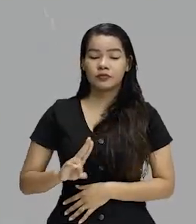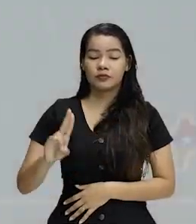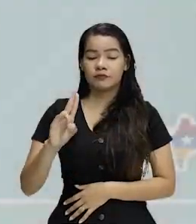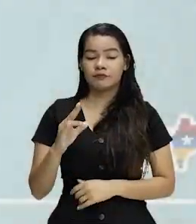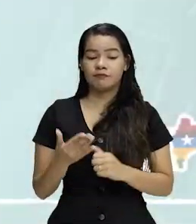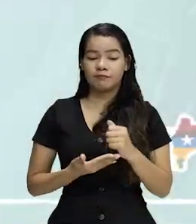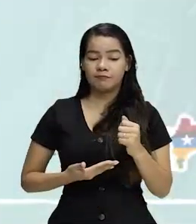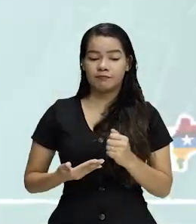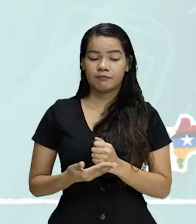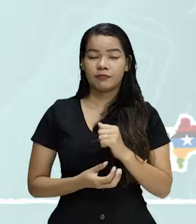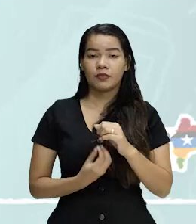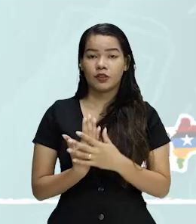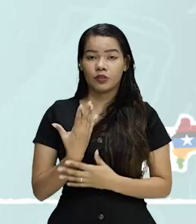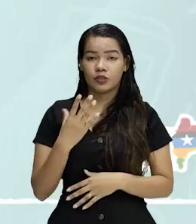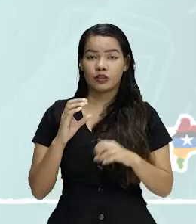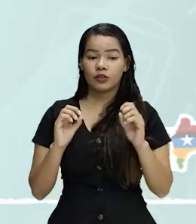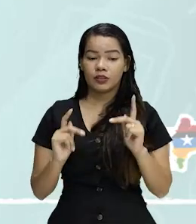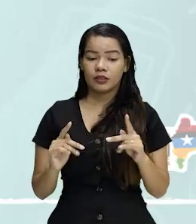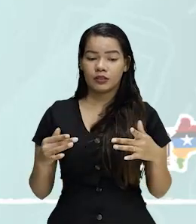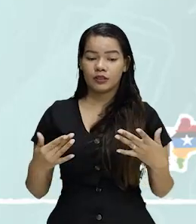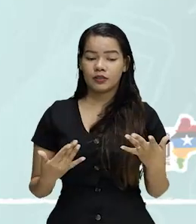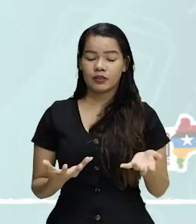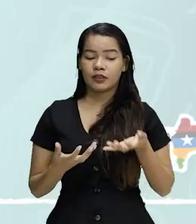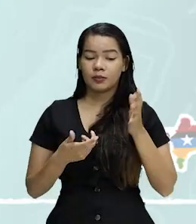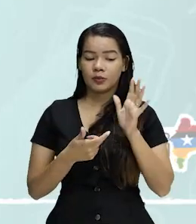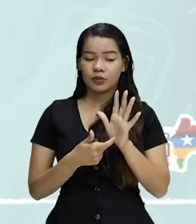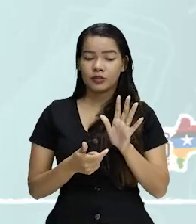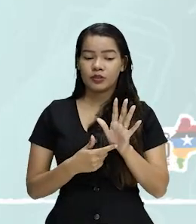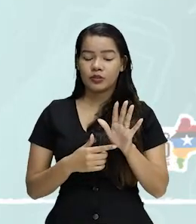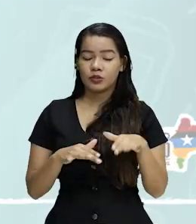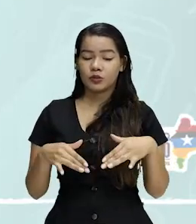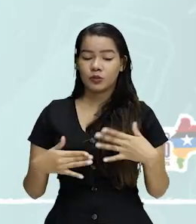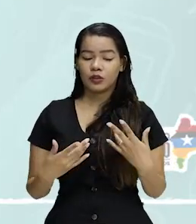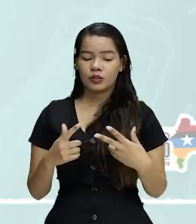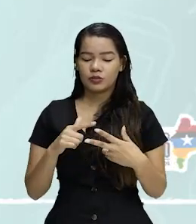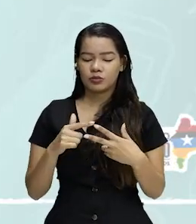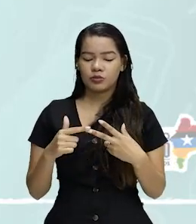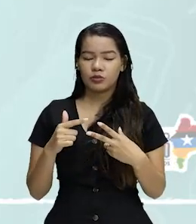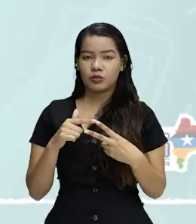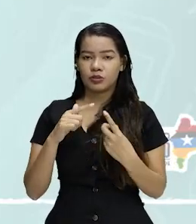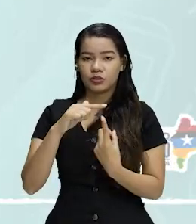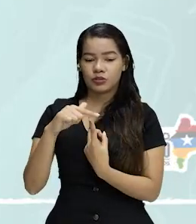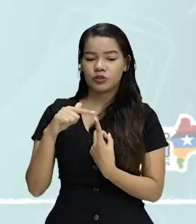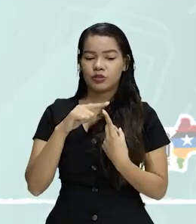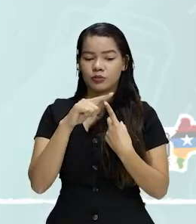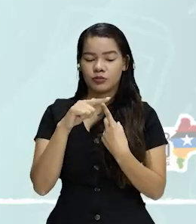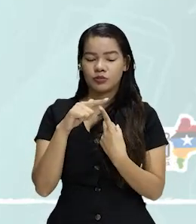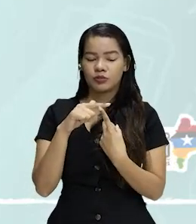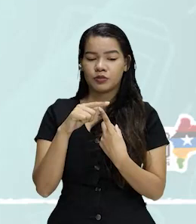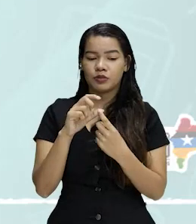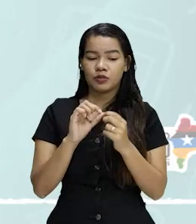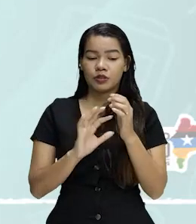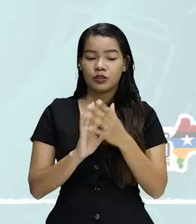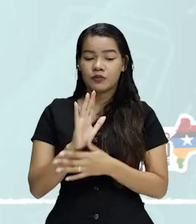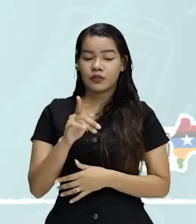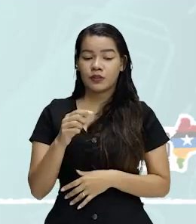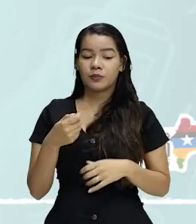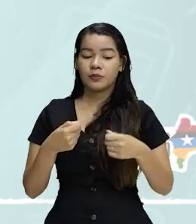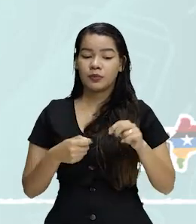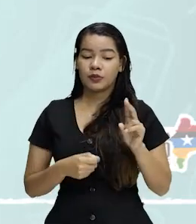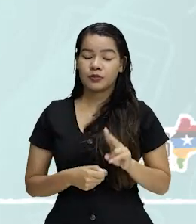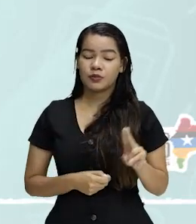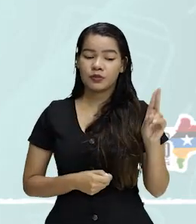forma original. Então, aqui eu trouxe para vocês quais são os dois tipos de construção que você pode